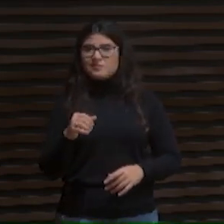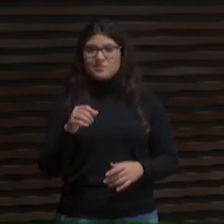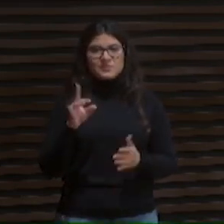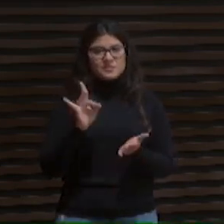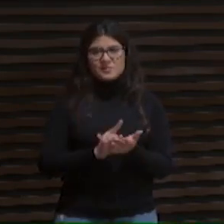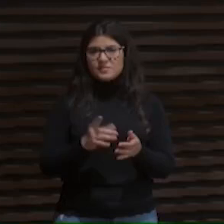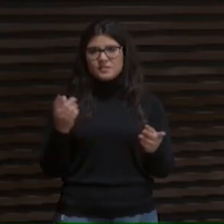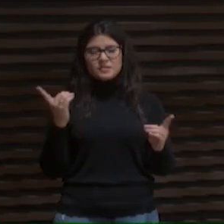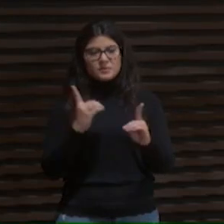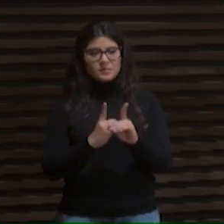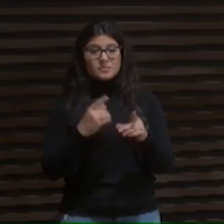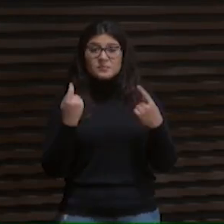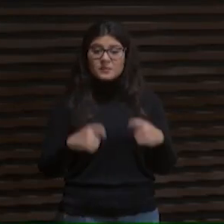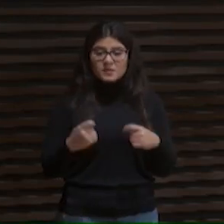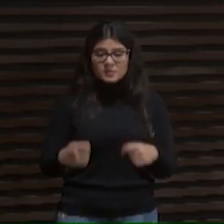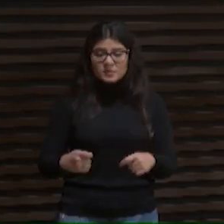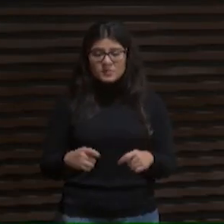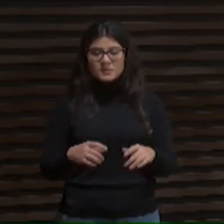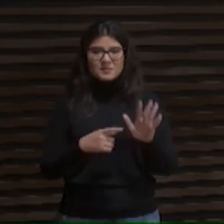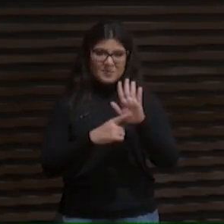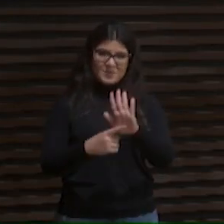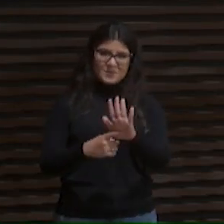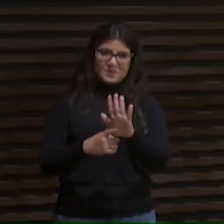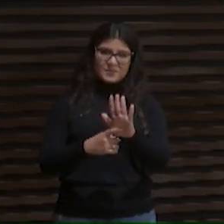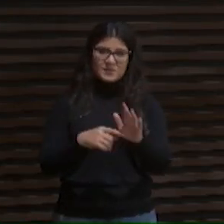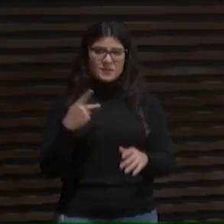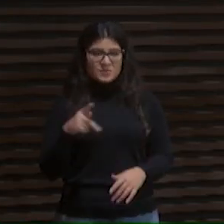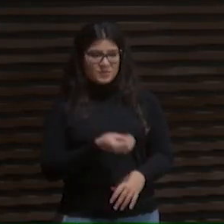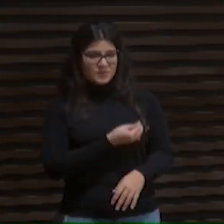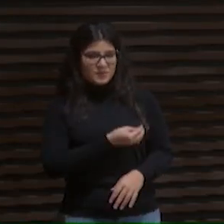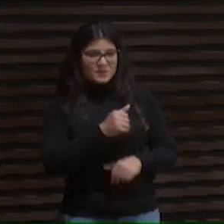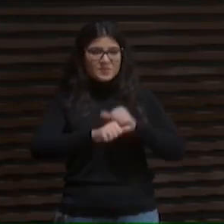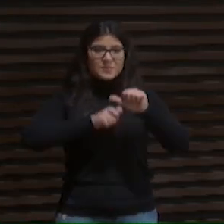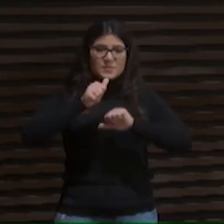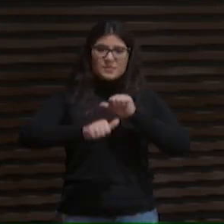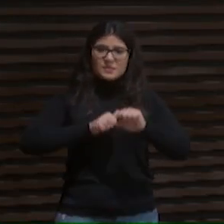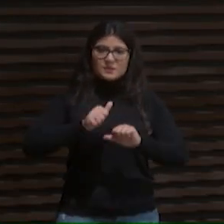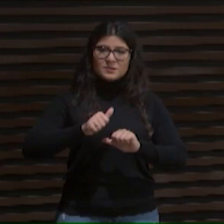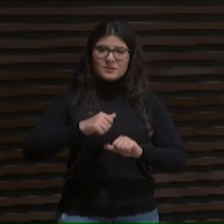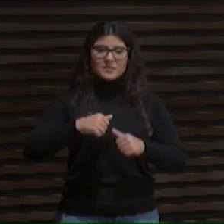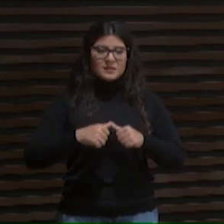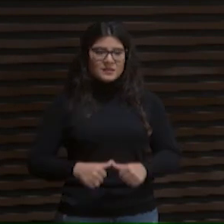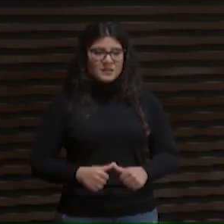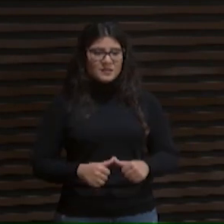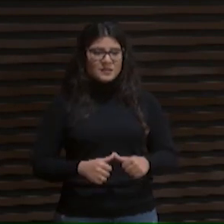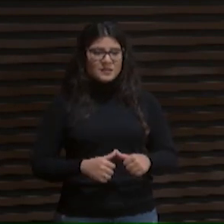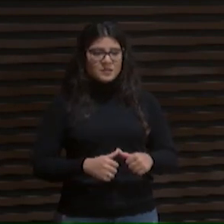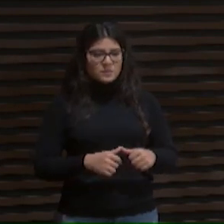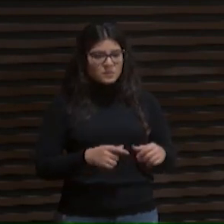consequências na sua vida. E ele provoca esse amor a explodir,